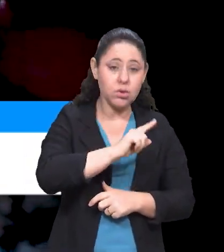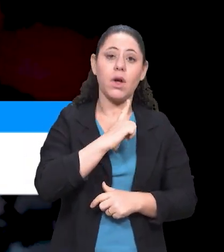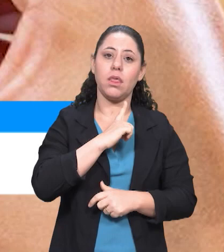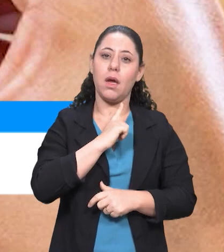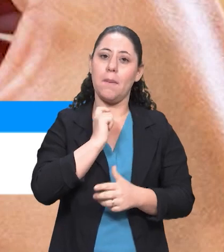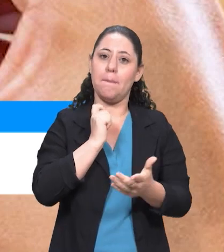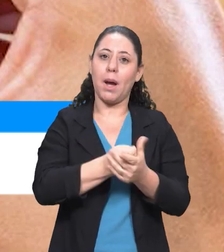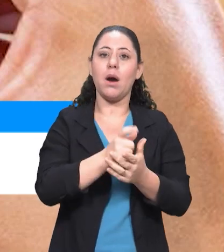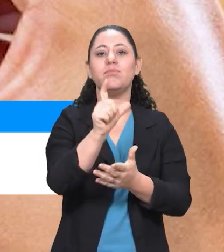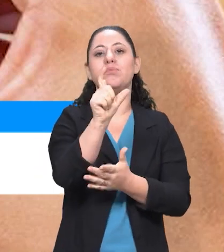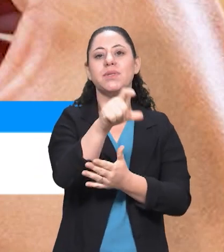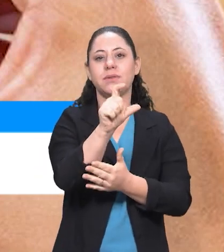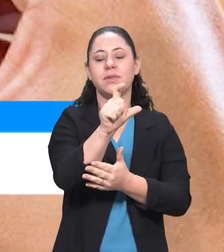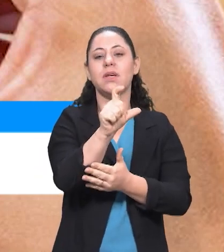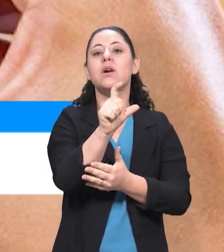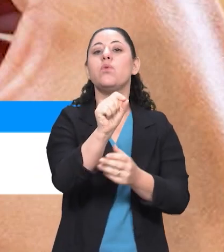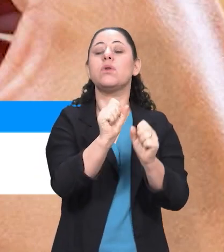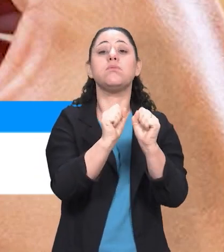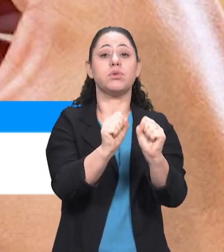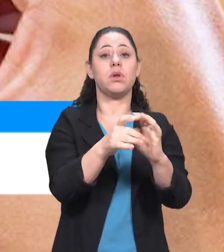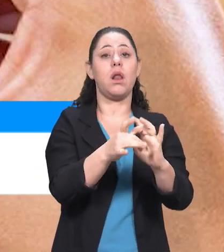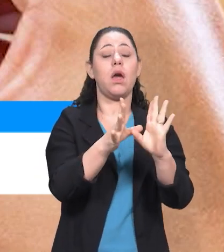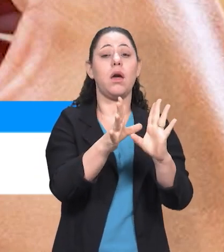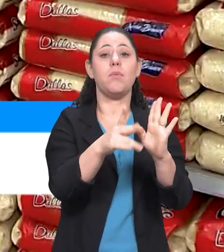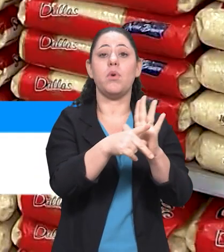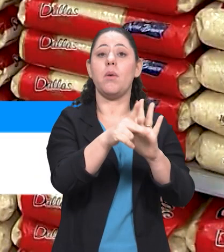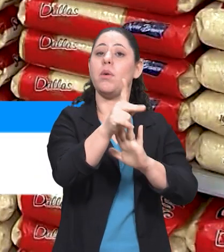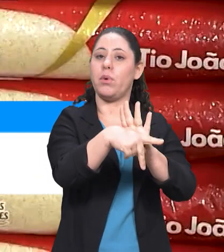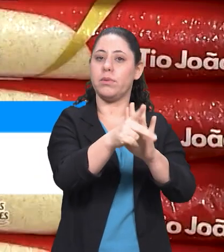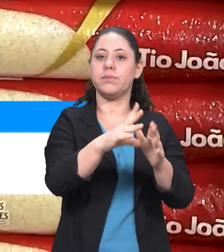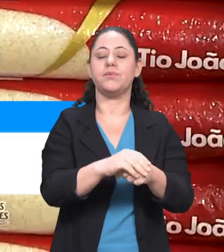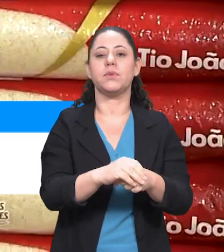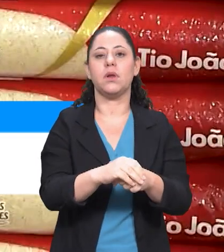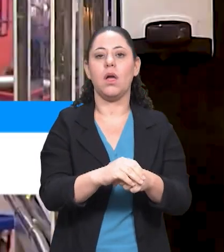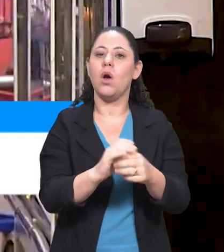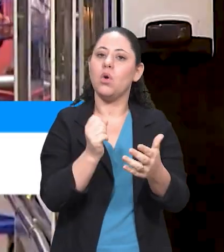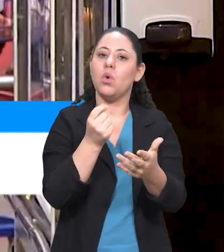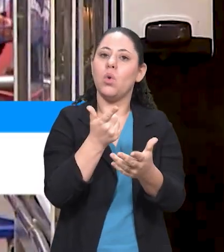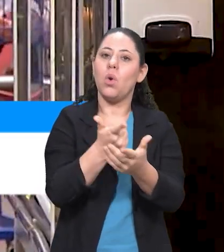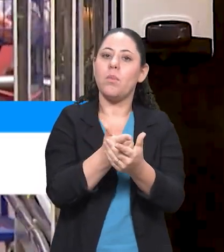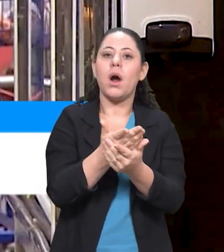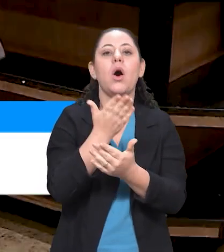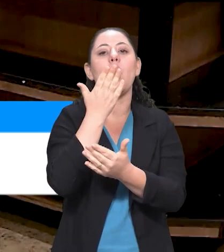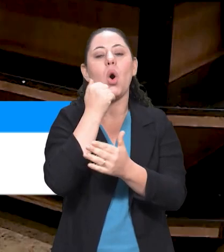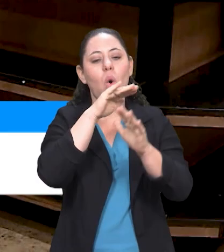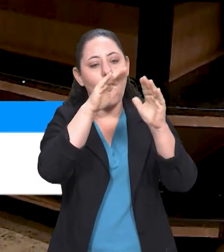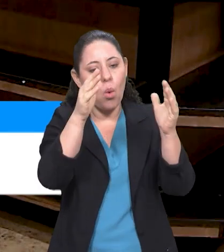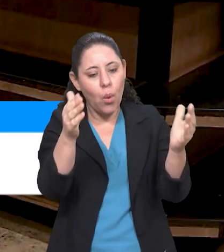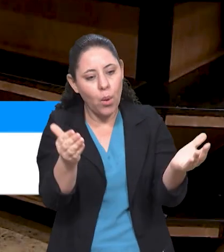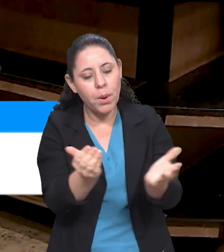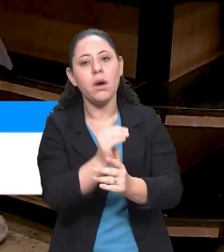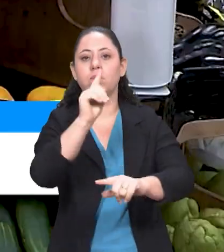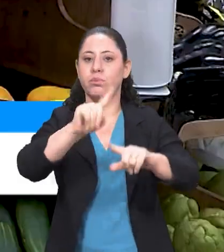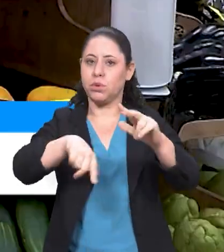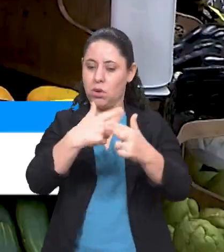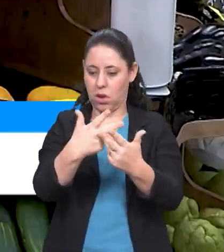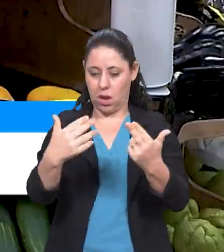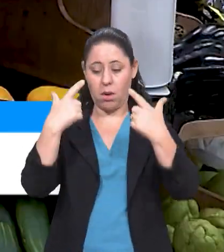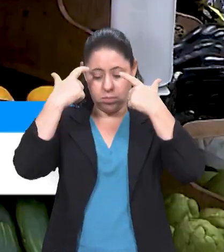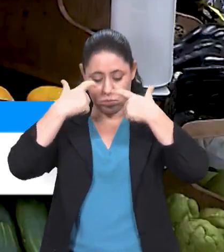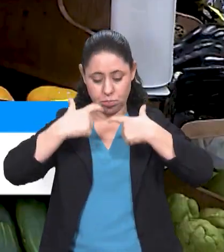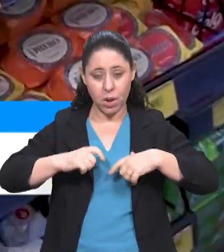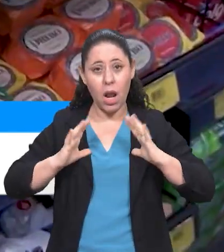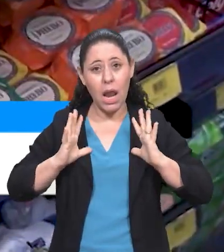contemplado vai receber auxílio creditado em cartão próprio a ser disponibilizado pelo programa para aquisição de gêneros